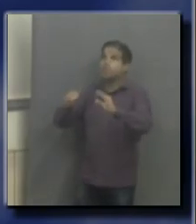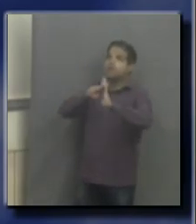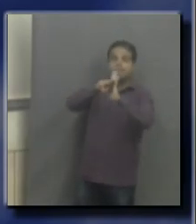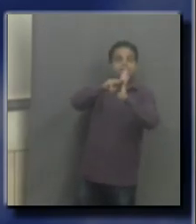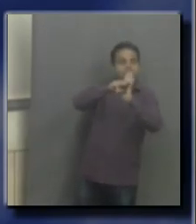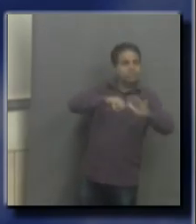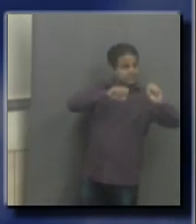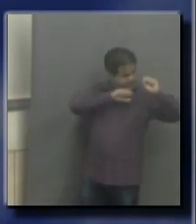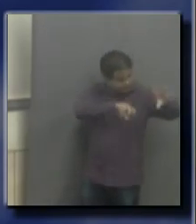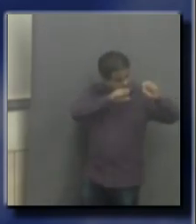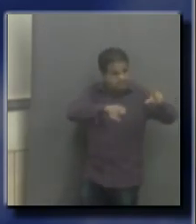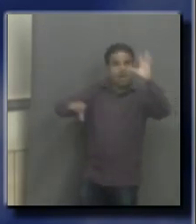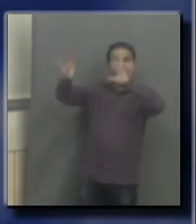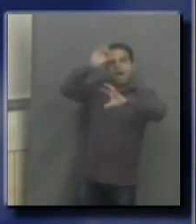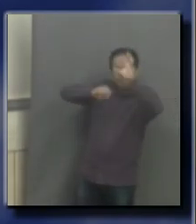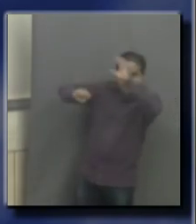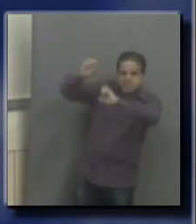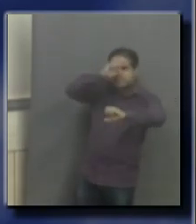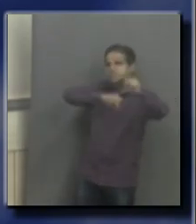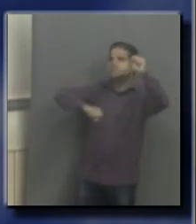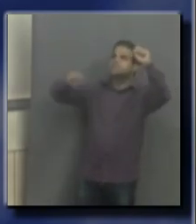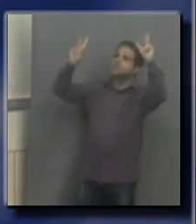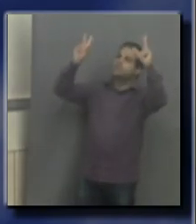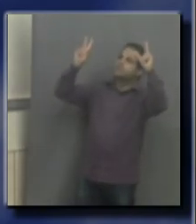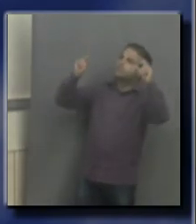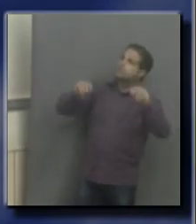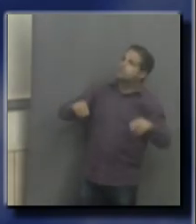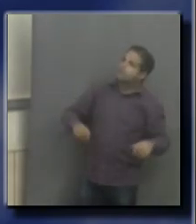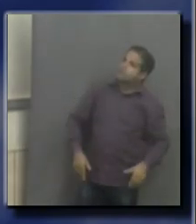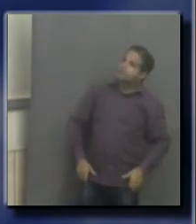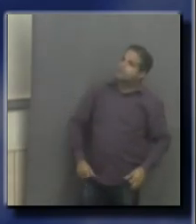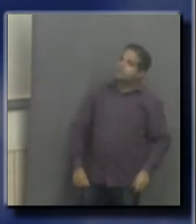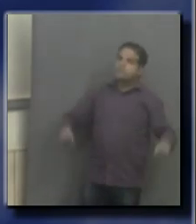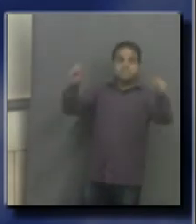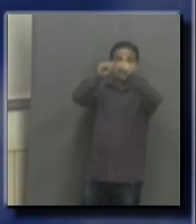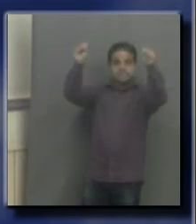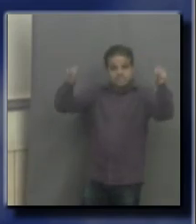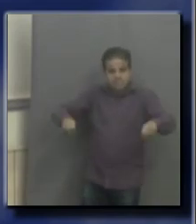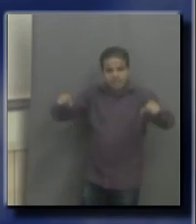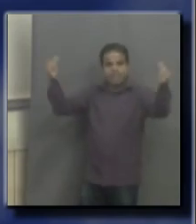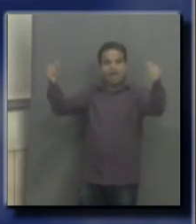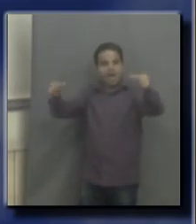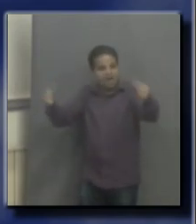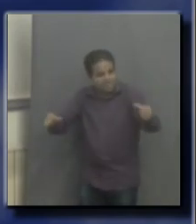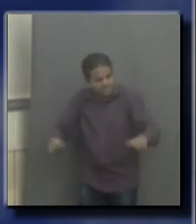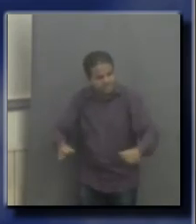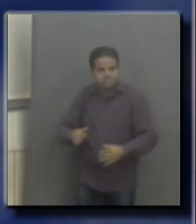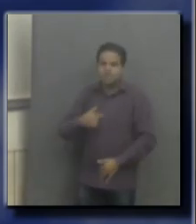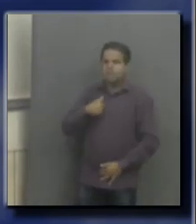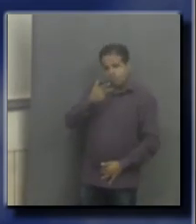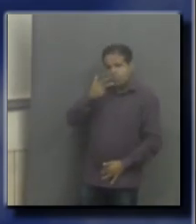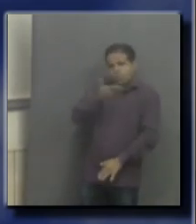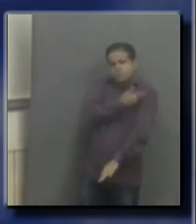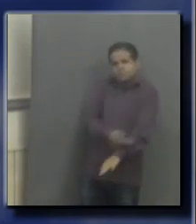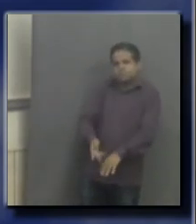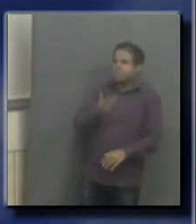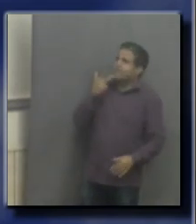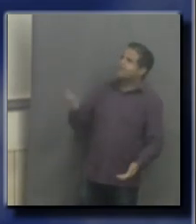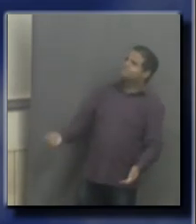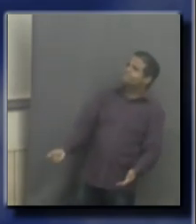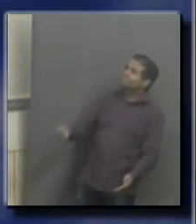Metodologias de ensino-aprendizagem e sistemas de avaliação. Eu tenho dito que estranho muito que